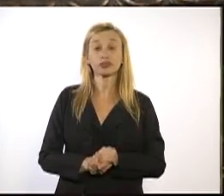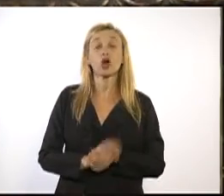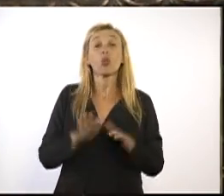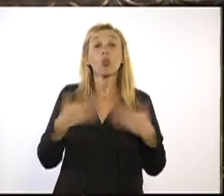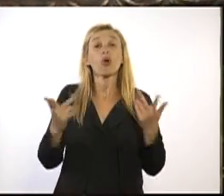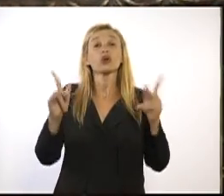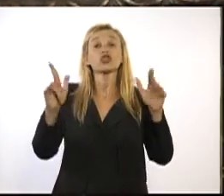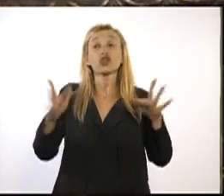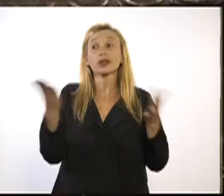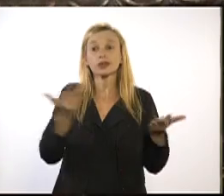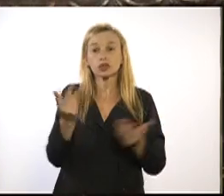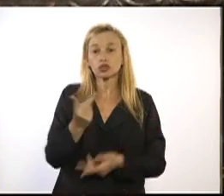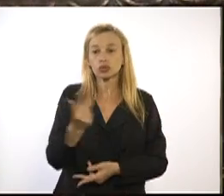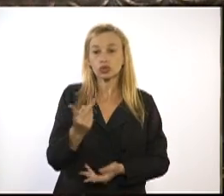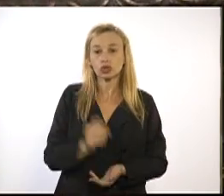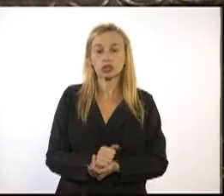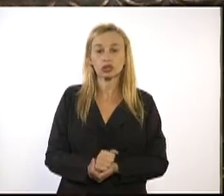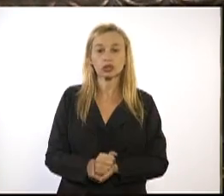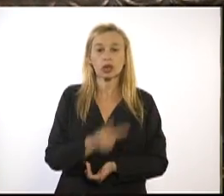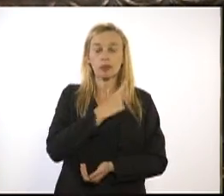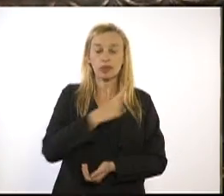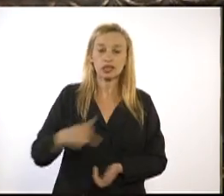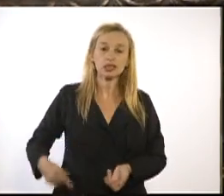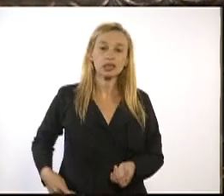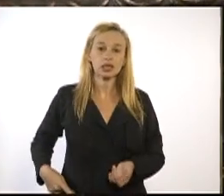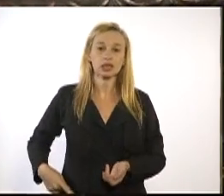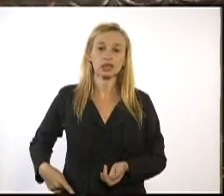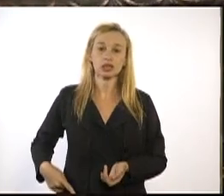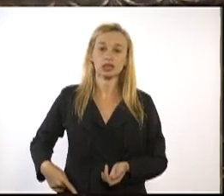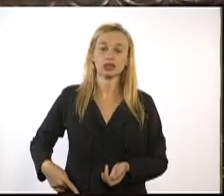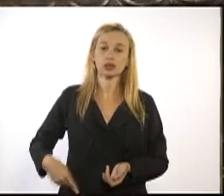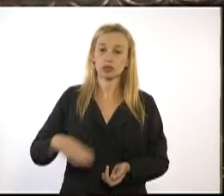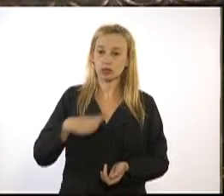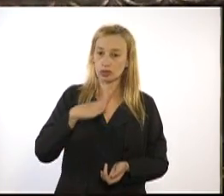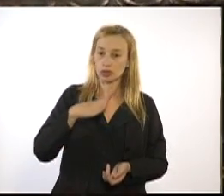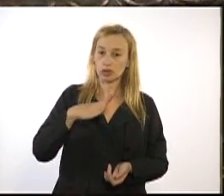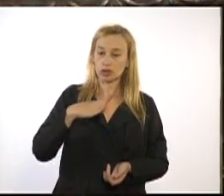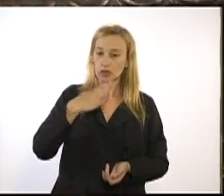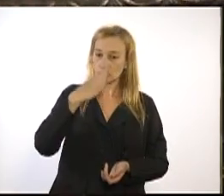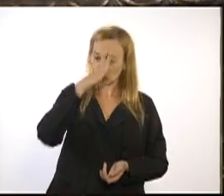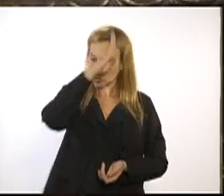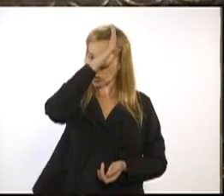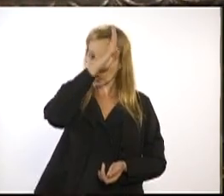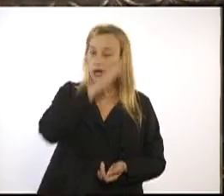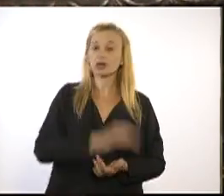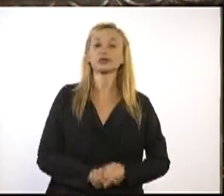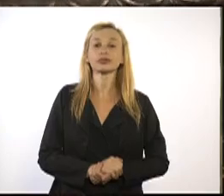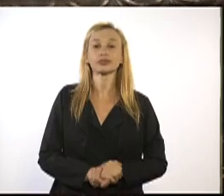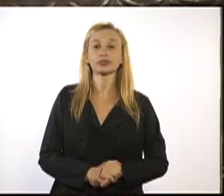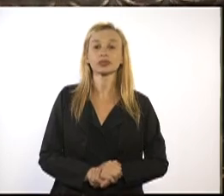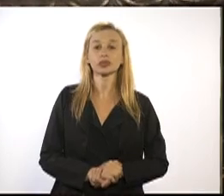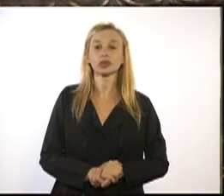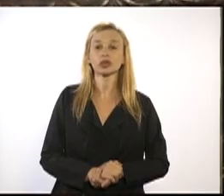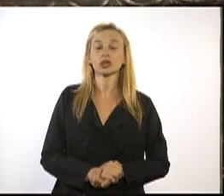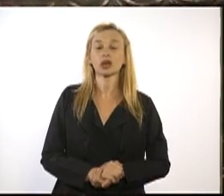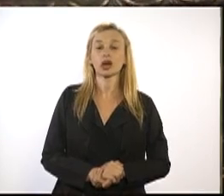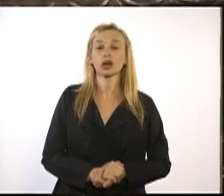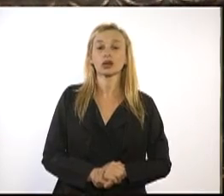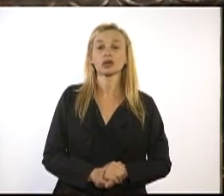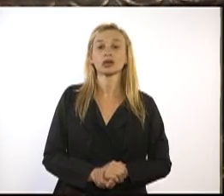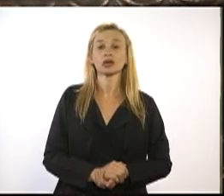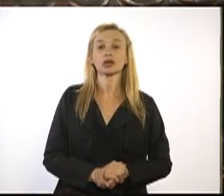diferença entre o presidente da República, Jair Bolsonaro, e o prefeito